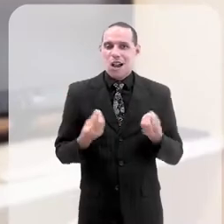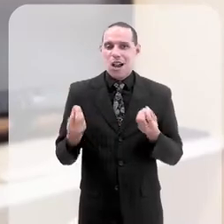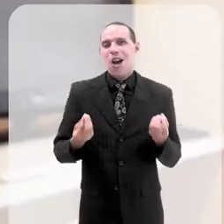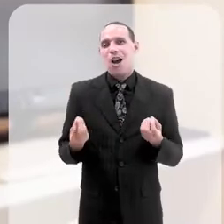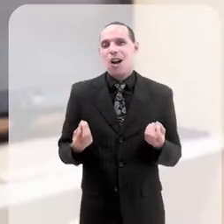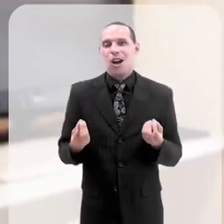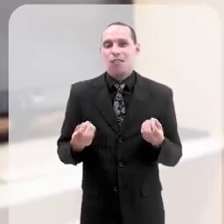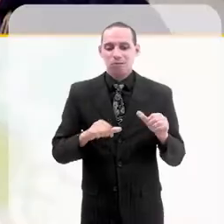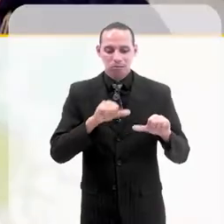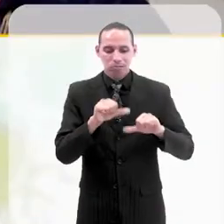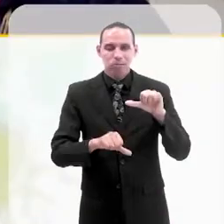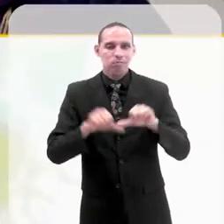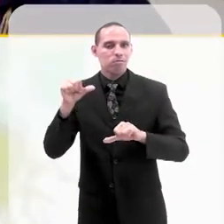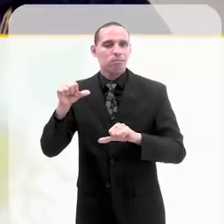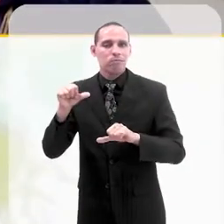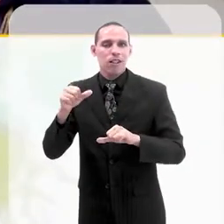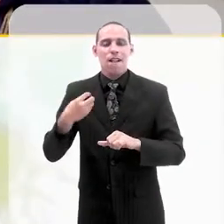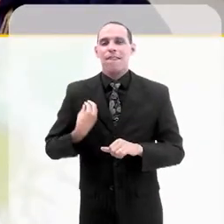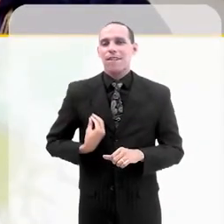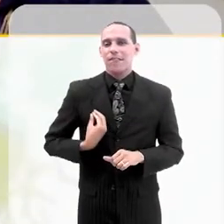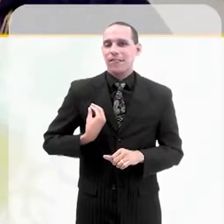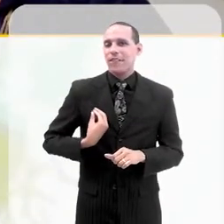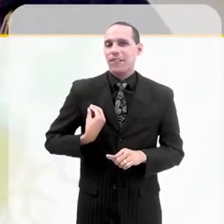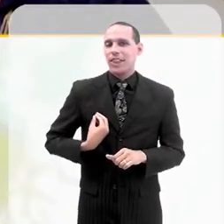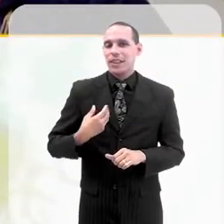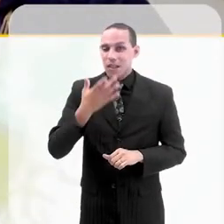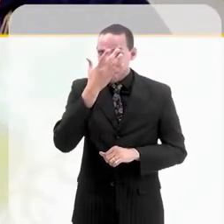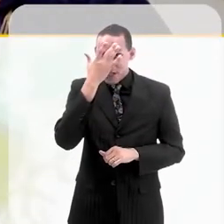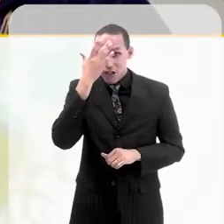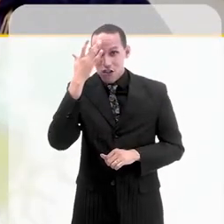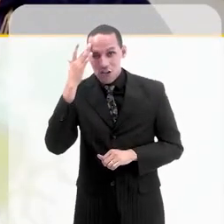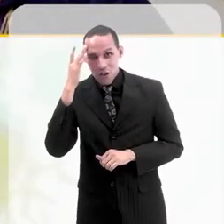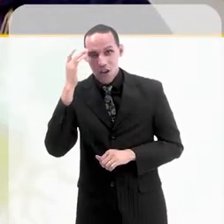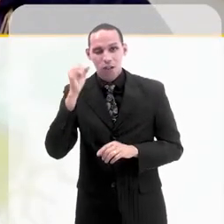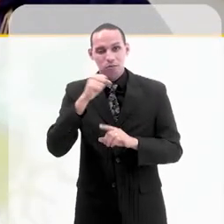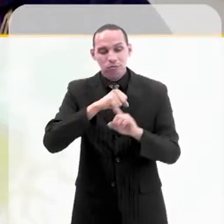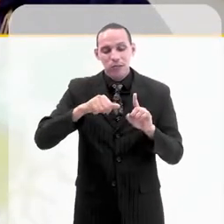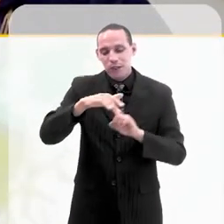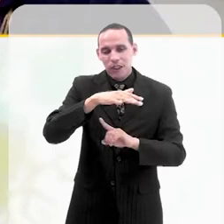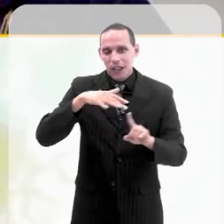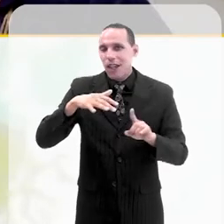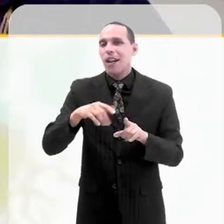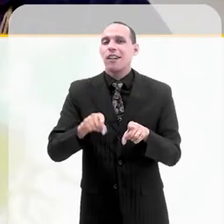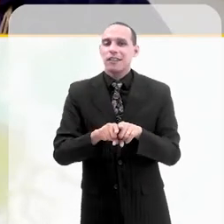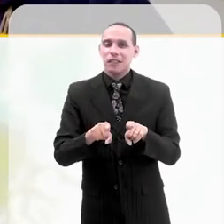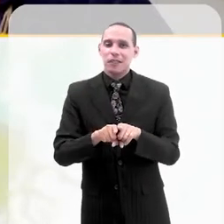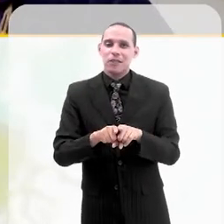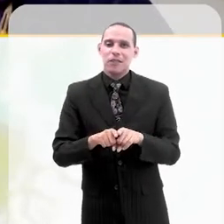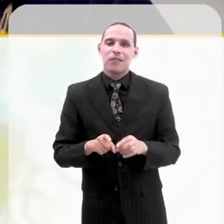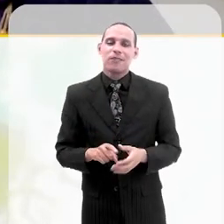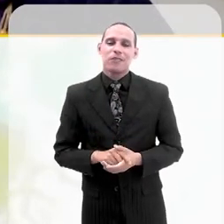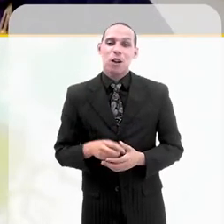transformar a vida, não só da pessoa, mas da sociedade no geral, porque ela faz parte da nossa sociedade, do nosso mundo.